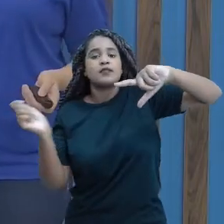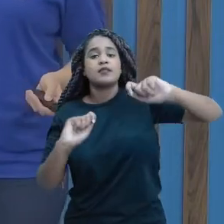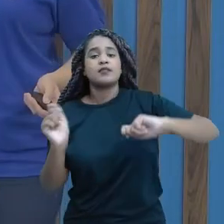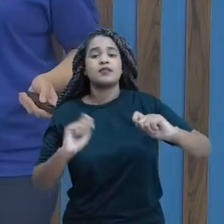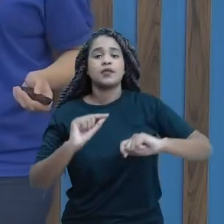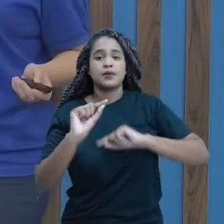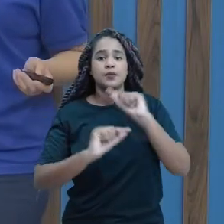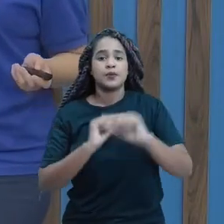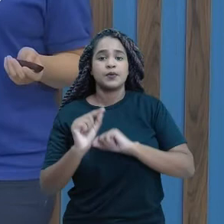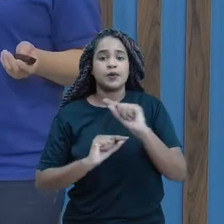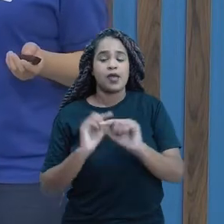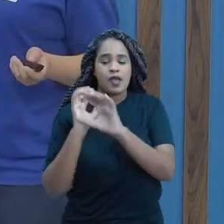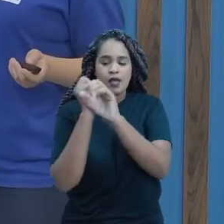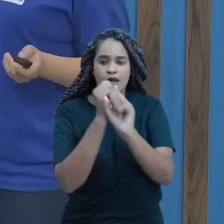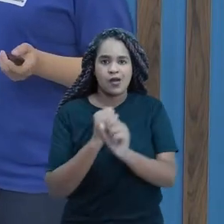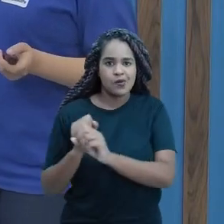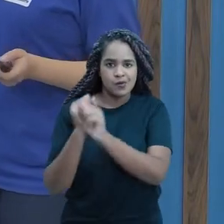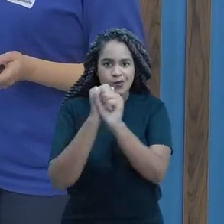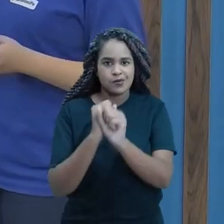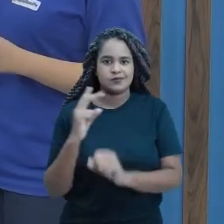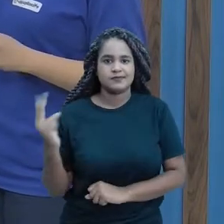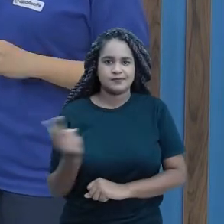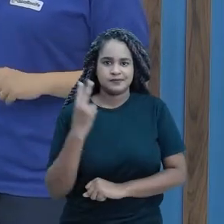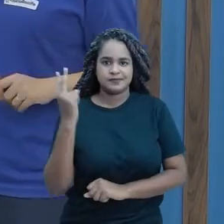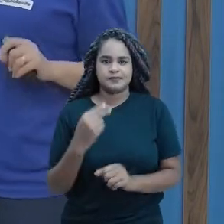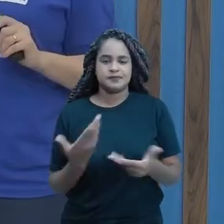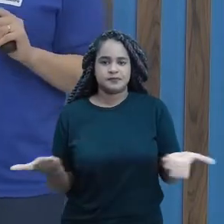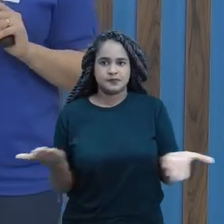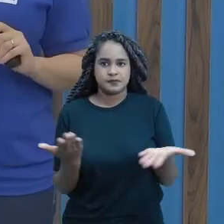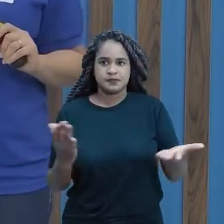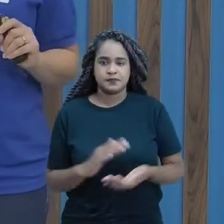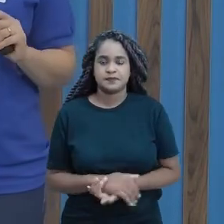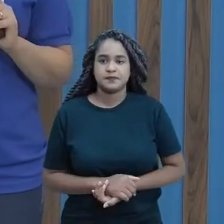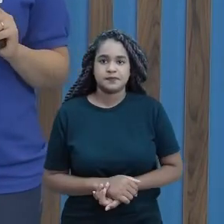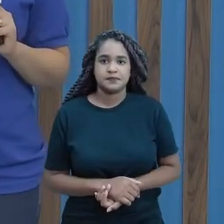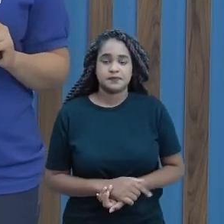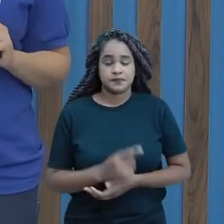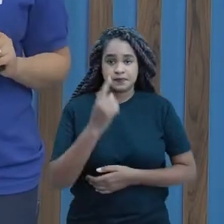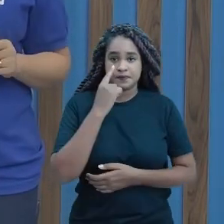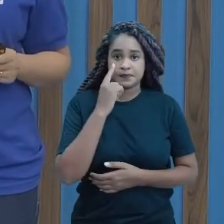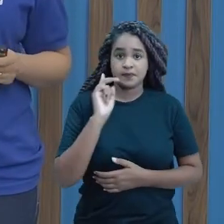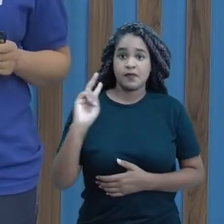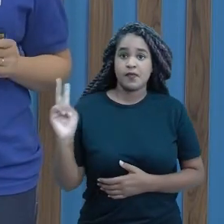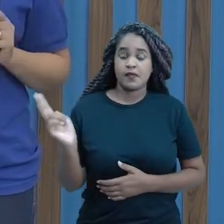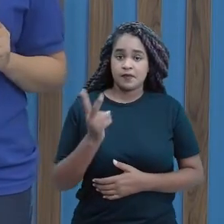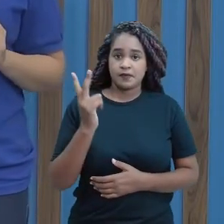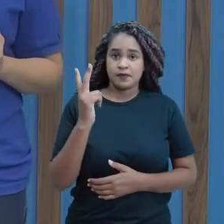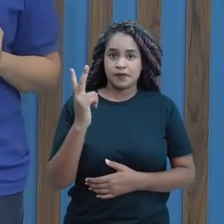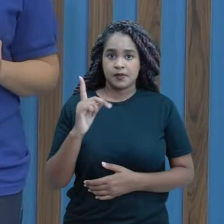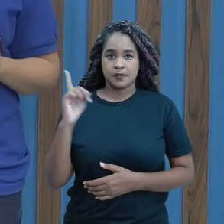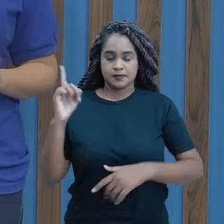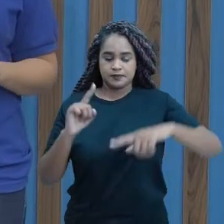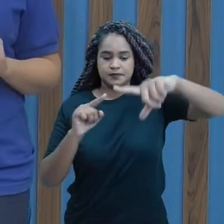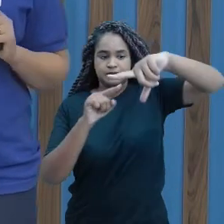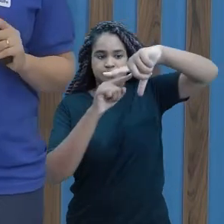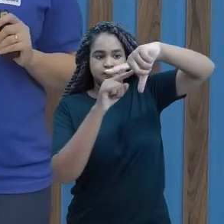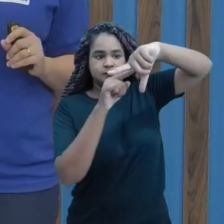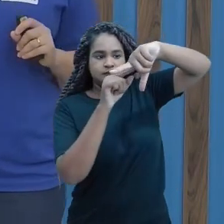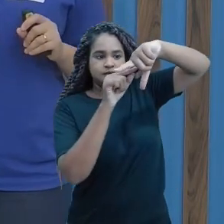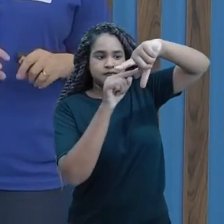seus valores, tá certo? Então, ó, esses valorezinhos, né, esses pedacinhos aí vão ser chamados